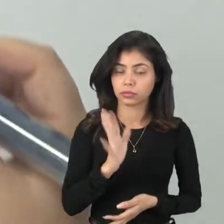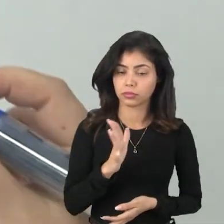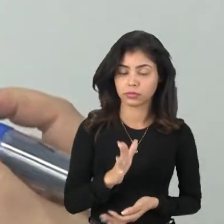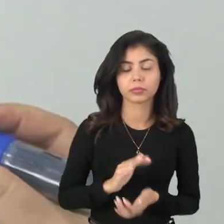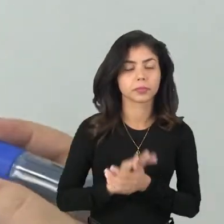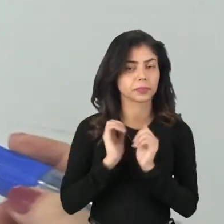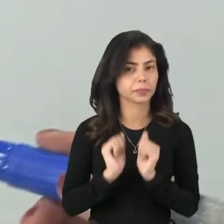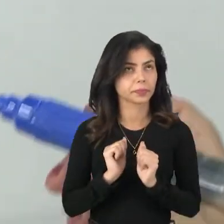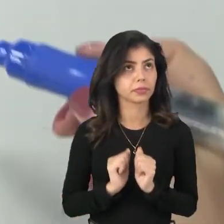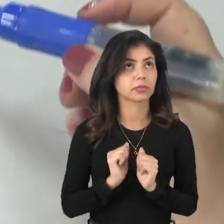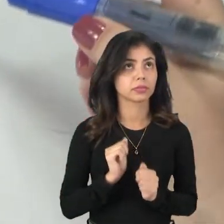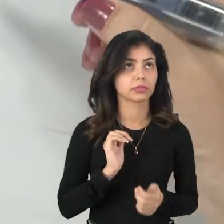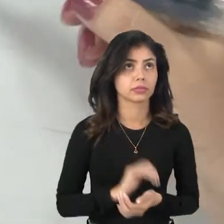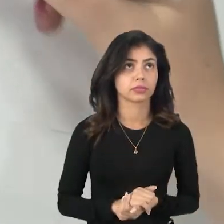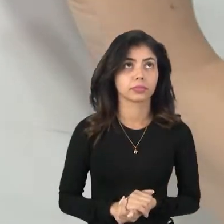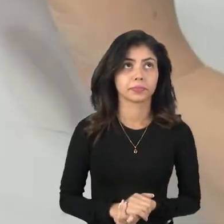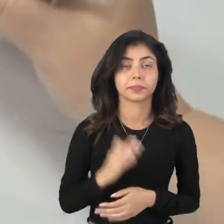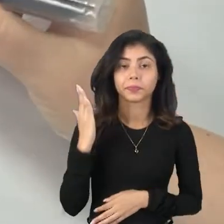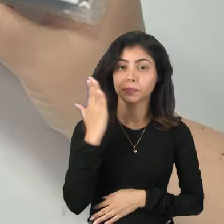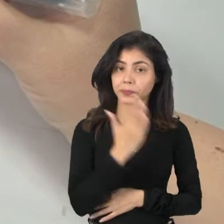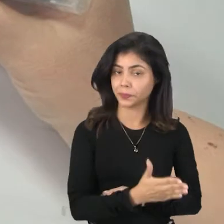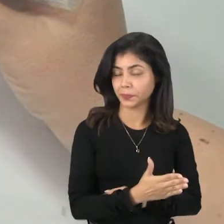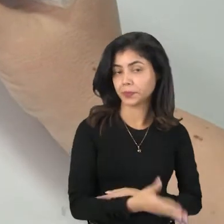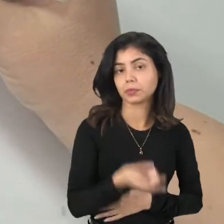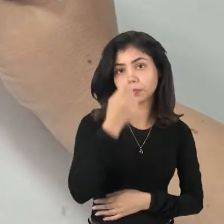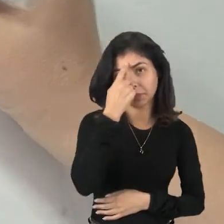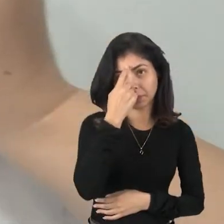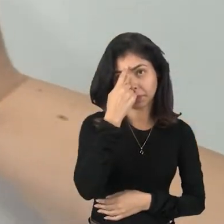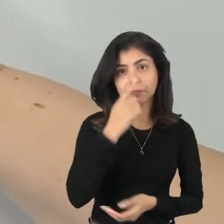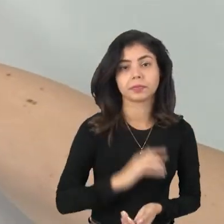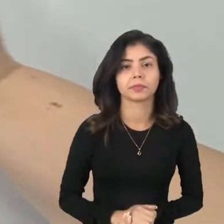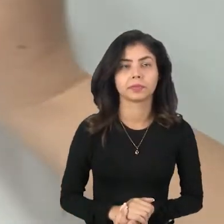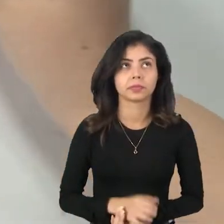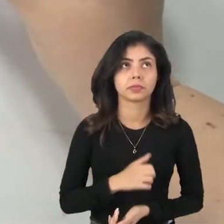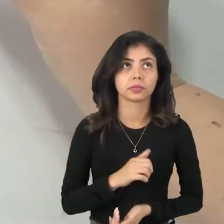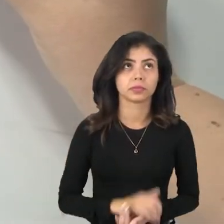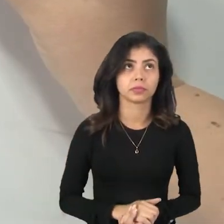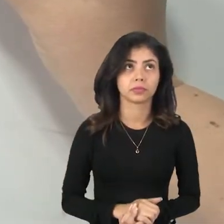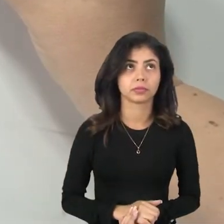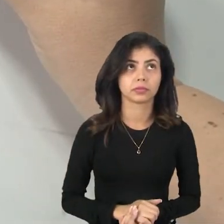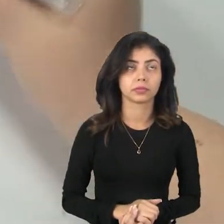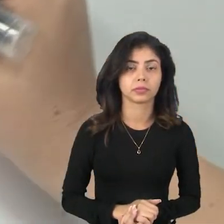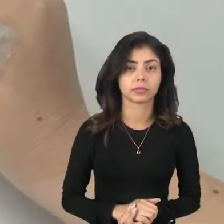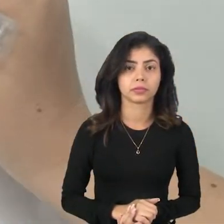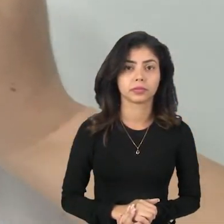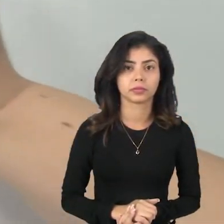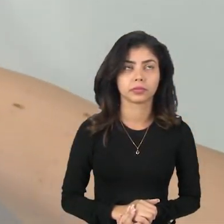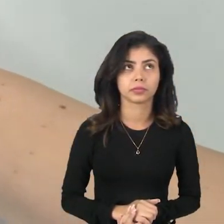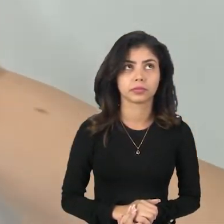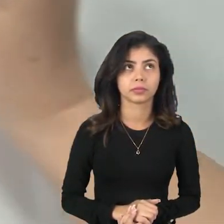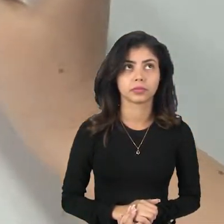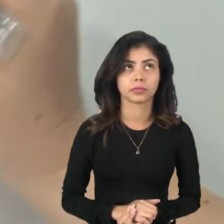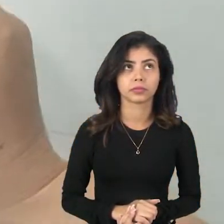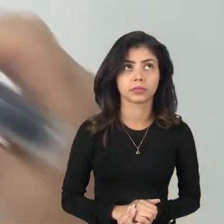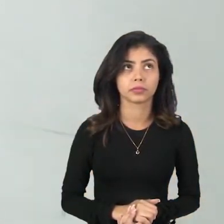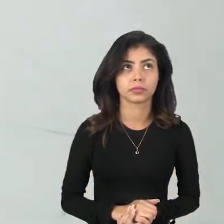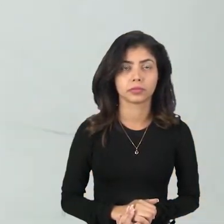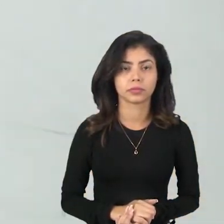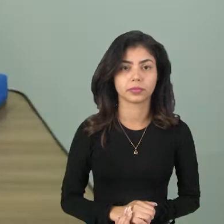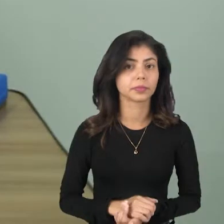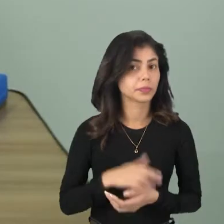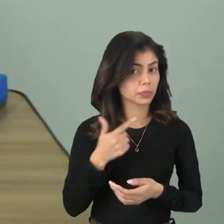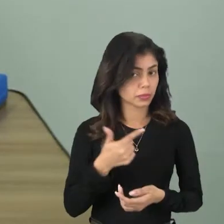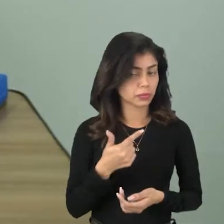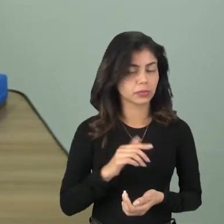cálculo mental você poderia fazer já o cálculo mental né 2 + 57 um